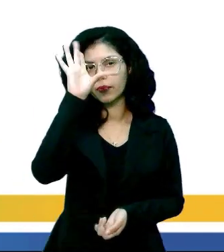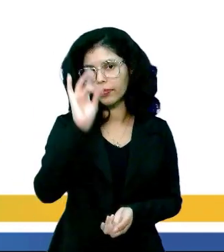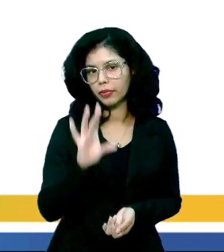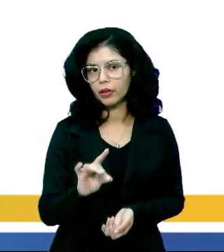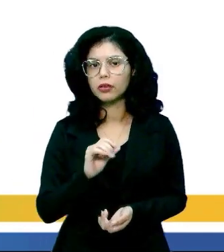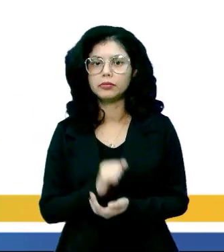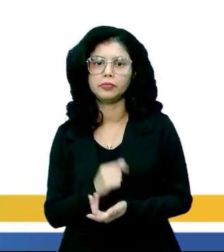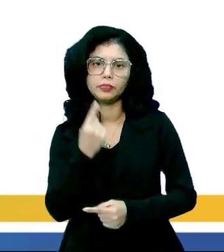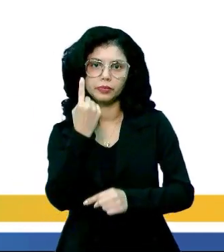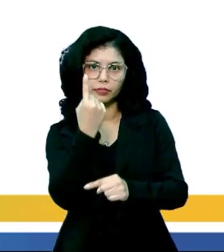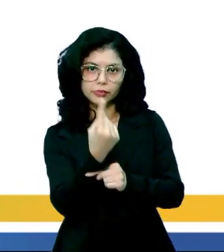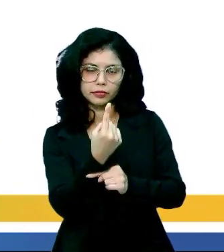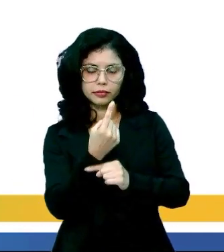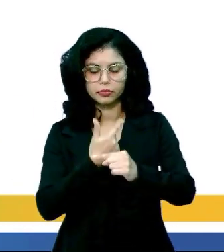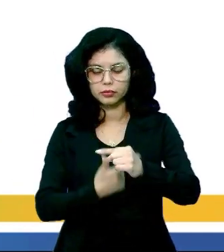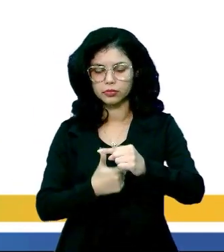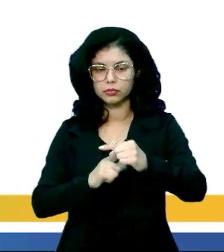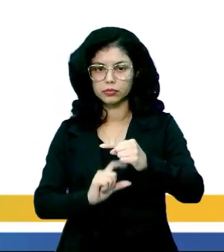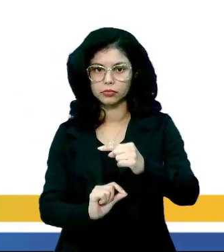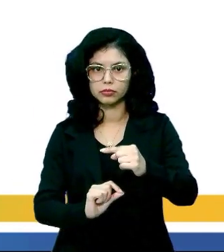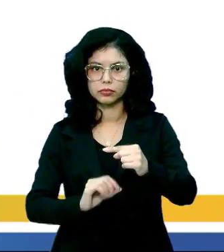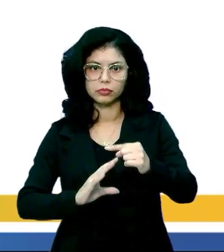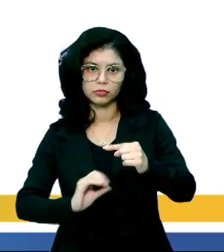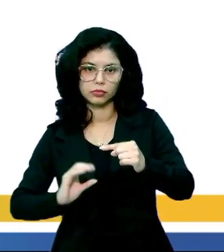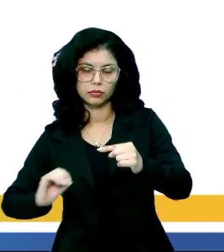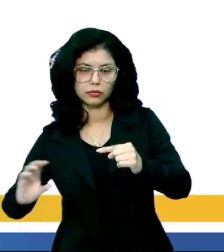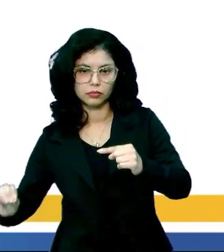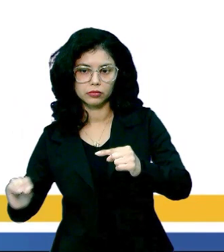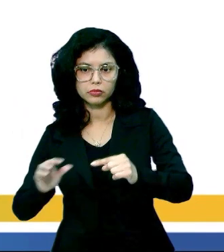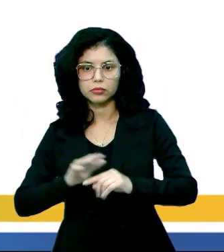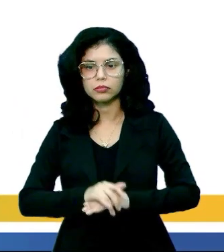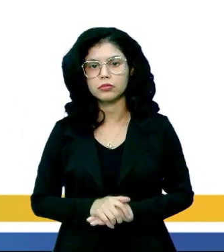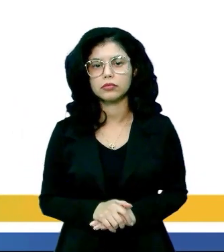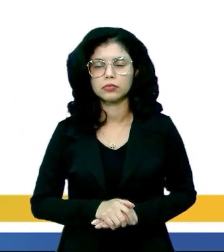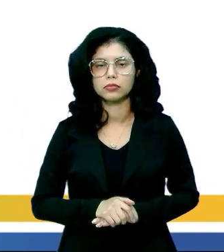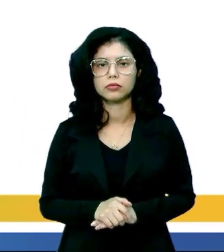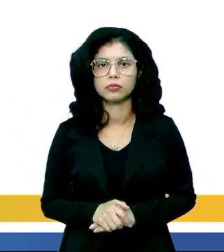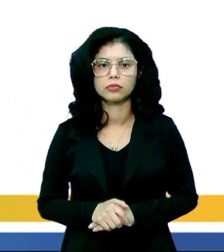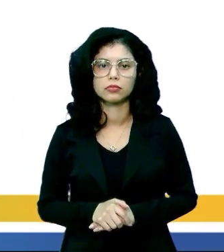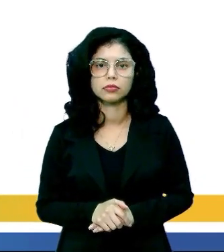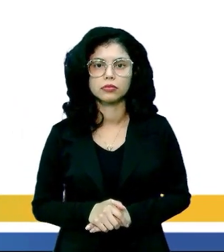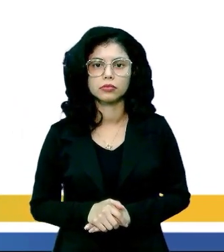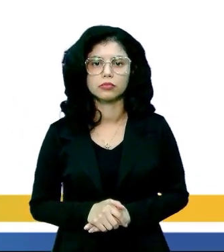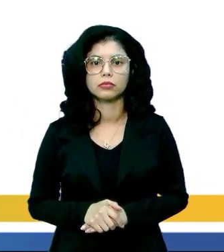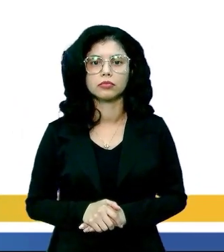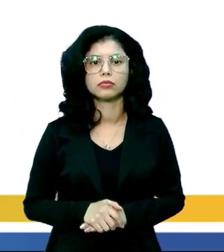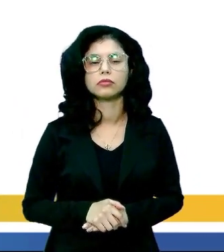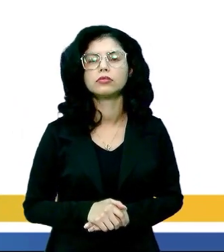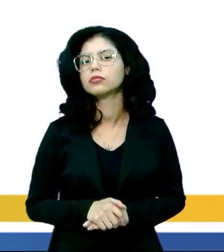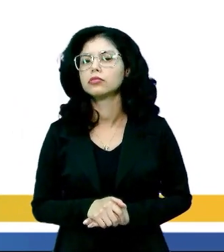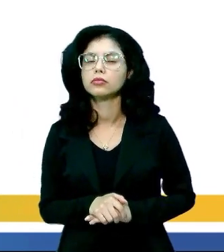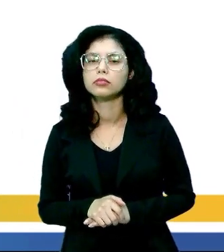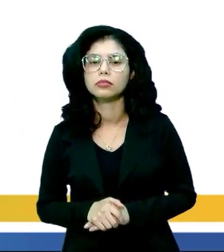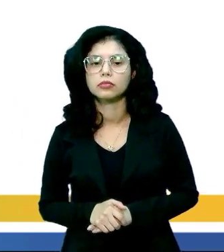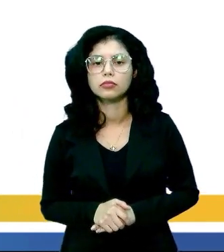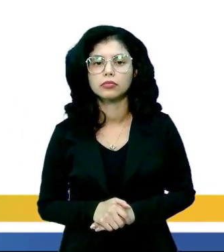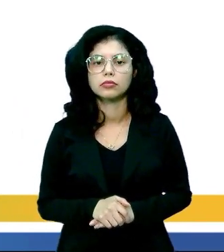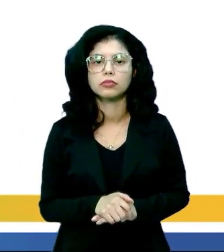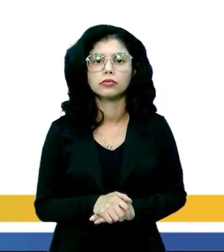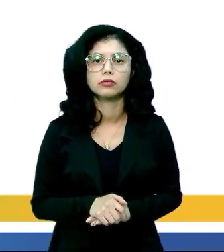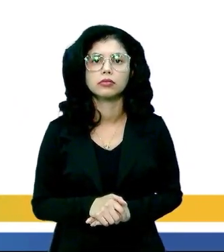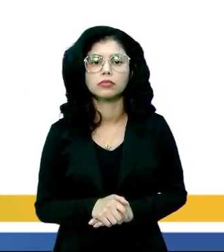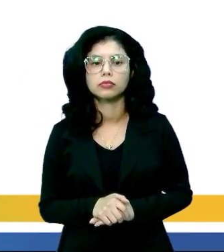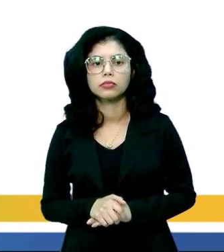Então, a escala do mapa é 1 por ou sobre, que a gente pode falar, né? Sobre 20 milhões.